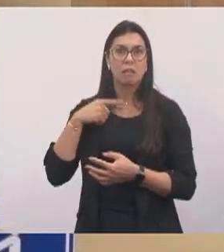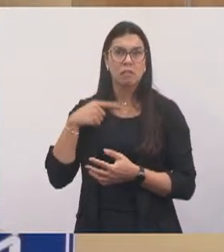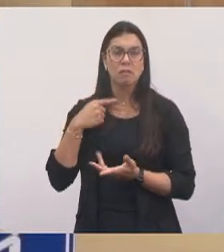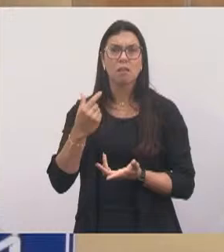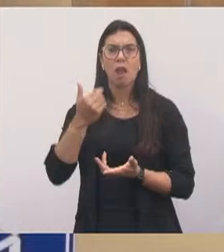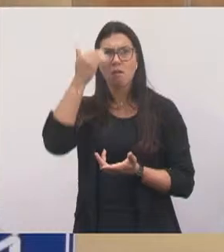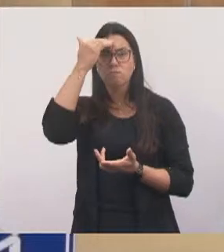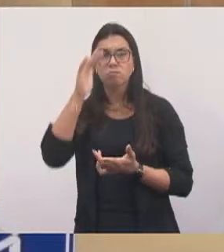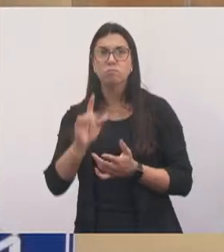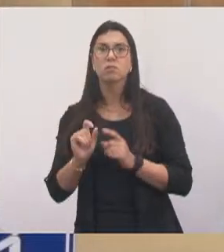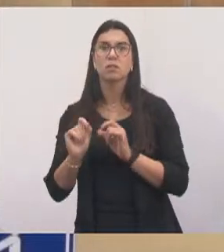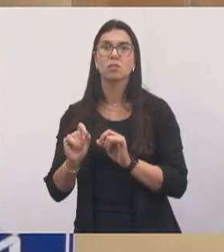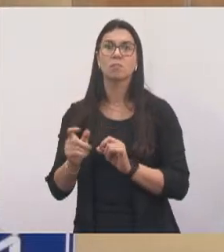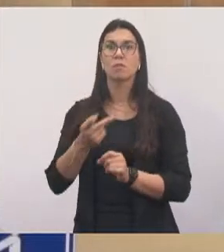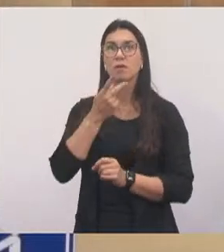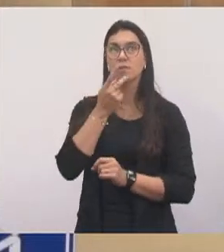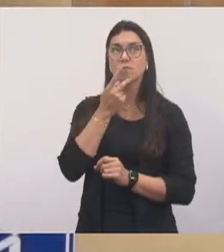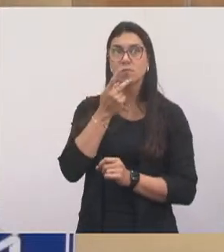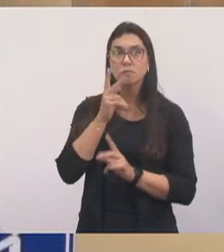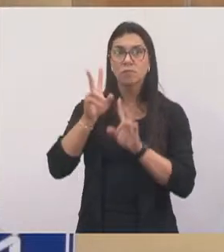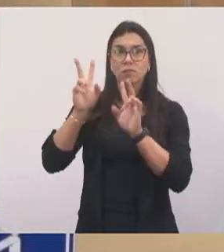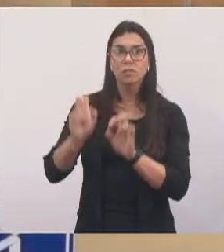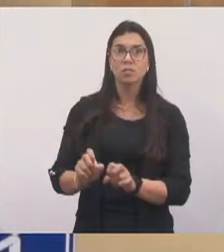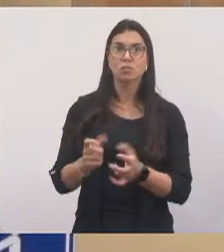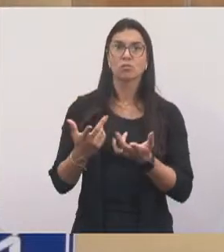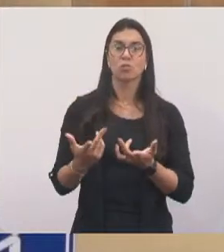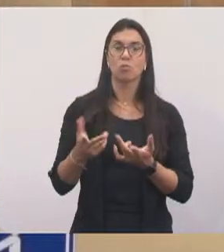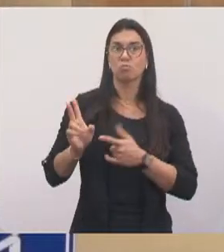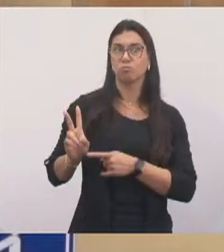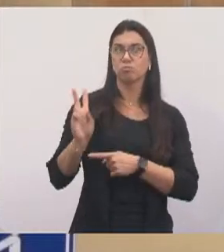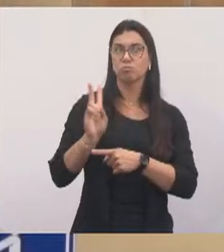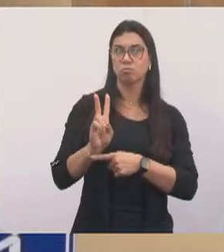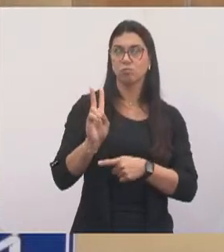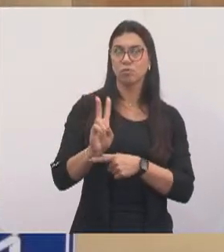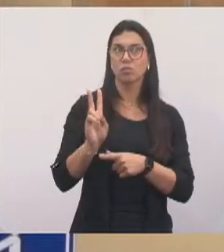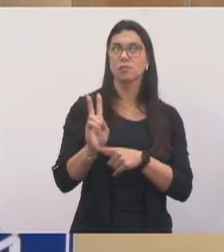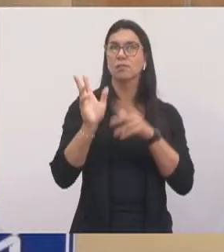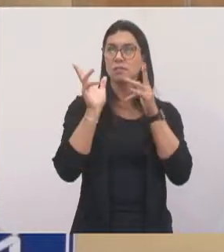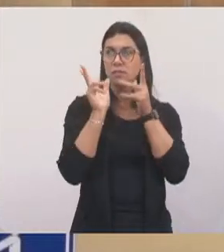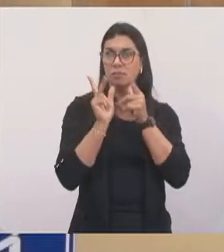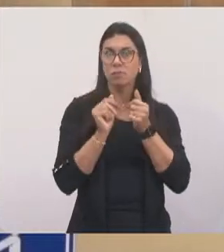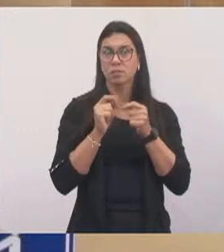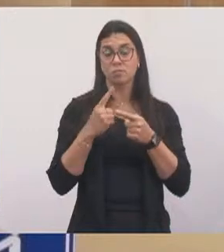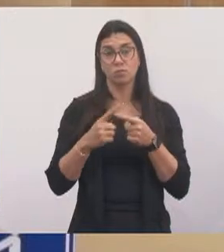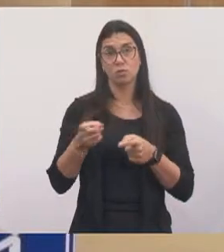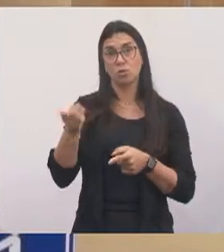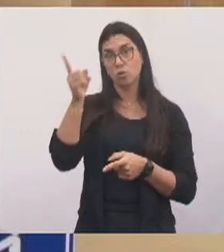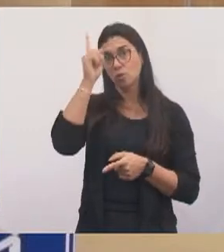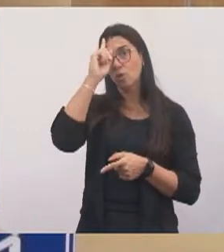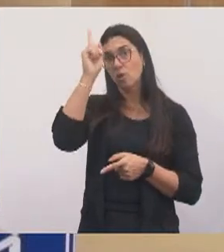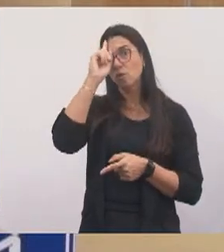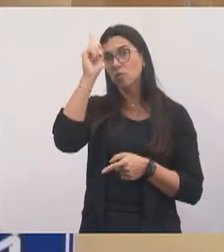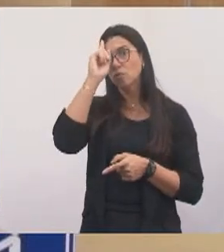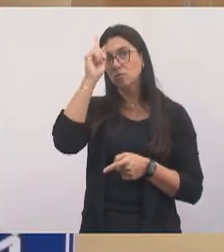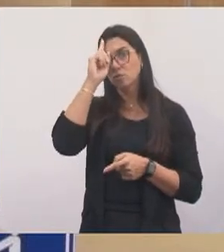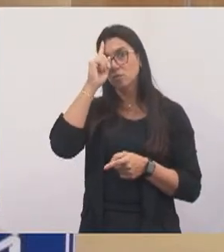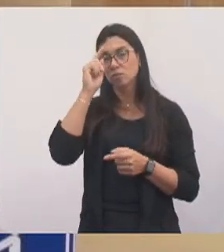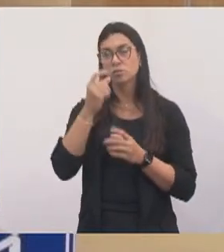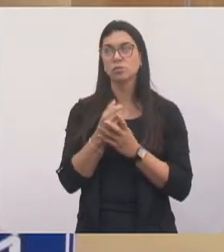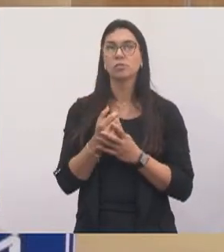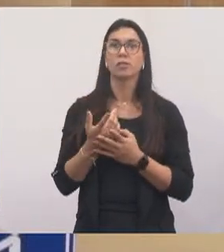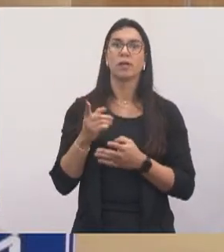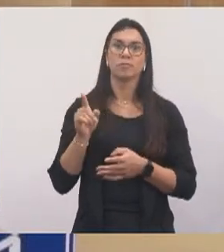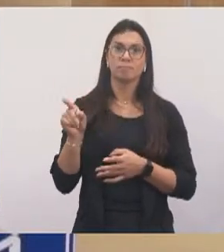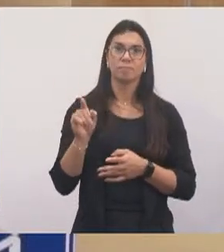aqui para falar das mazelas, das demandas que surgem no dia a dia. Mas o que eu